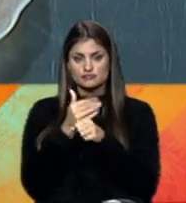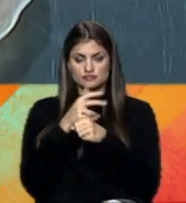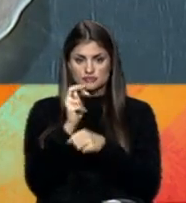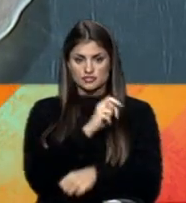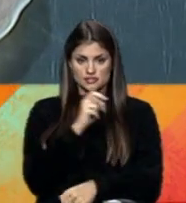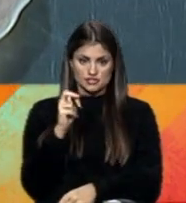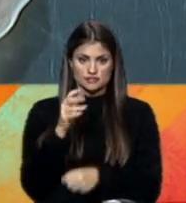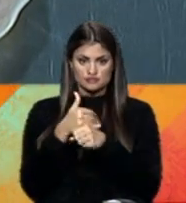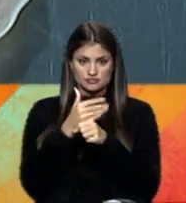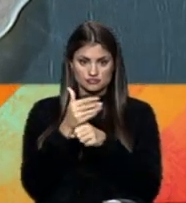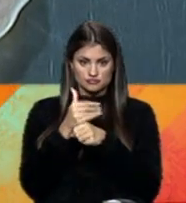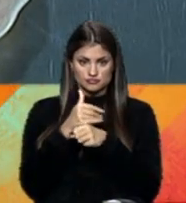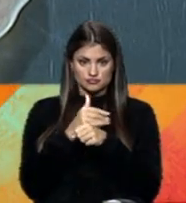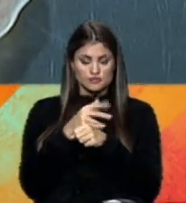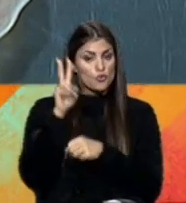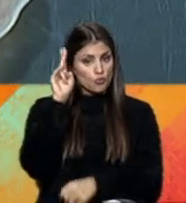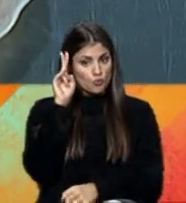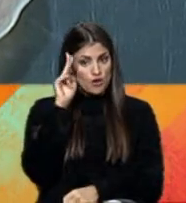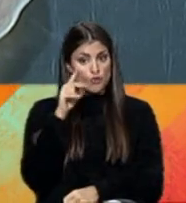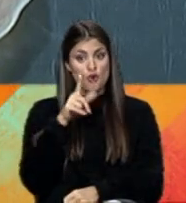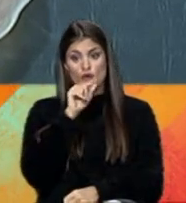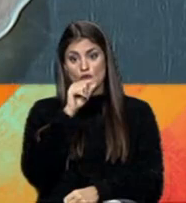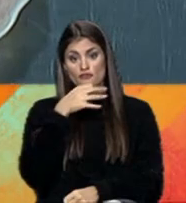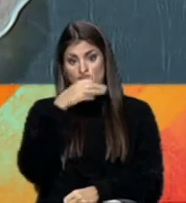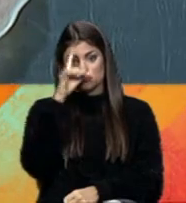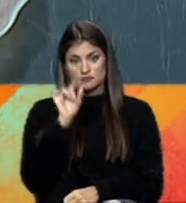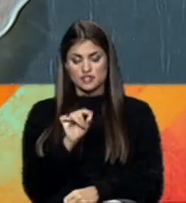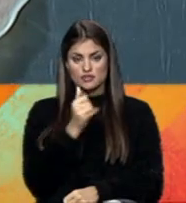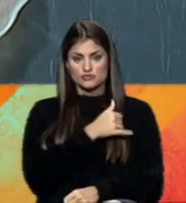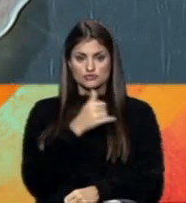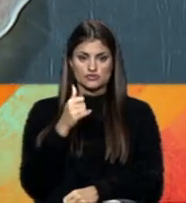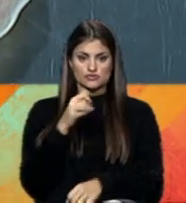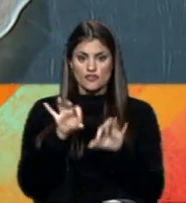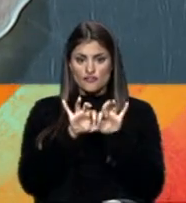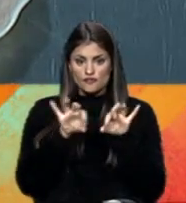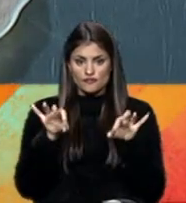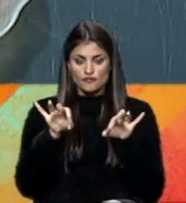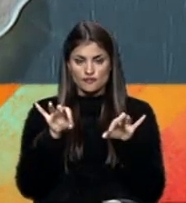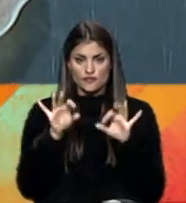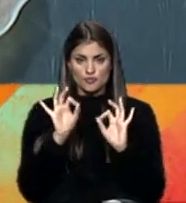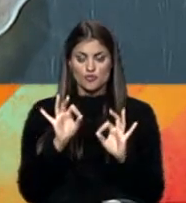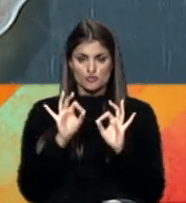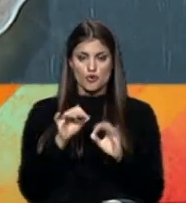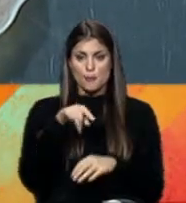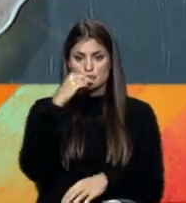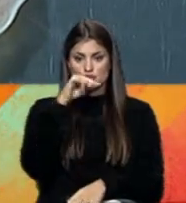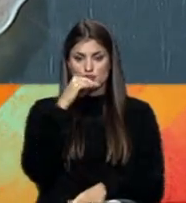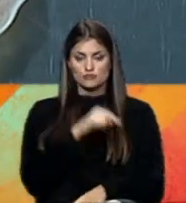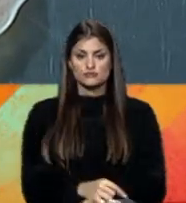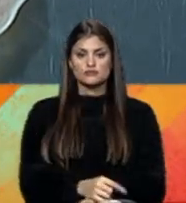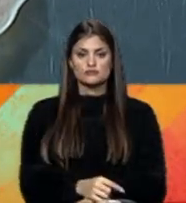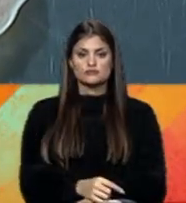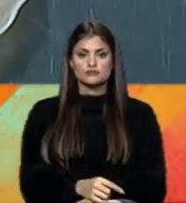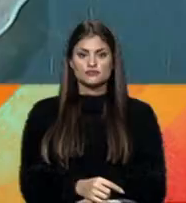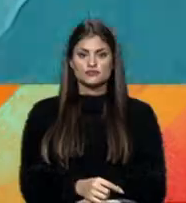de cubos de coelho ou frango. E 200 gramas de salsichas frescas de Peru. É tudo. Está tudo. Está tudo.